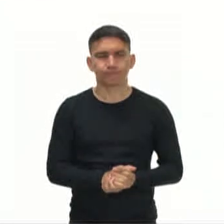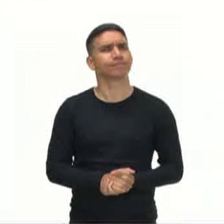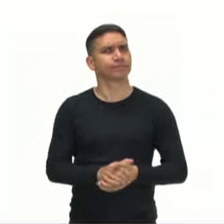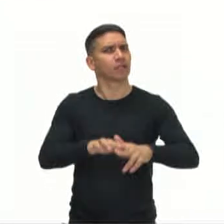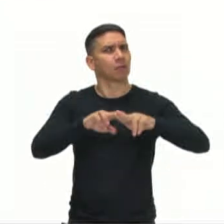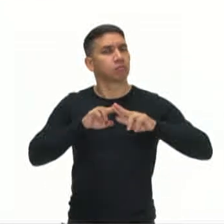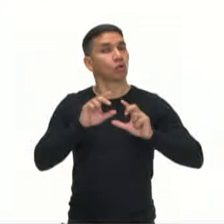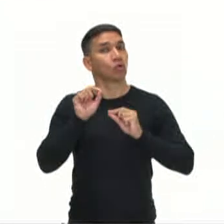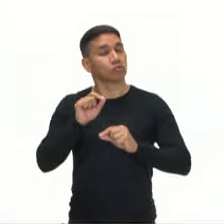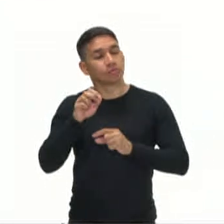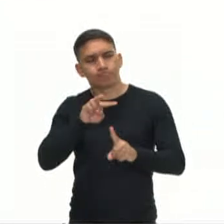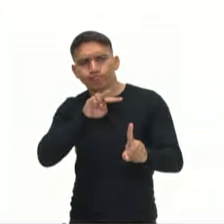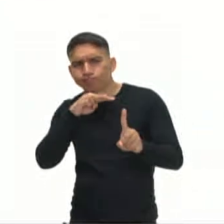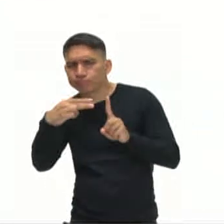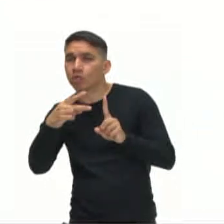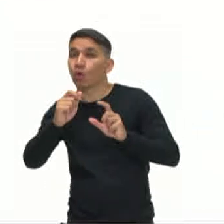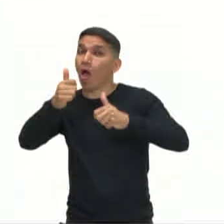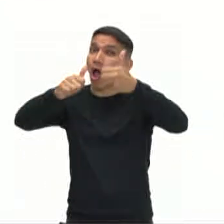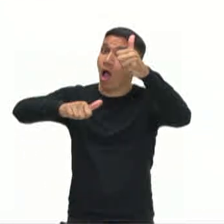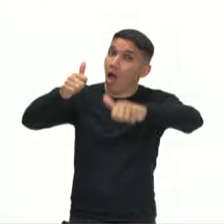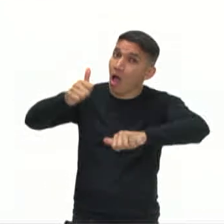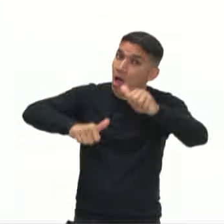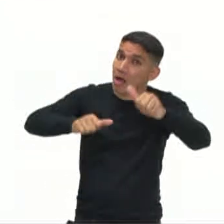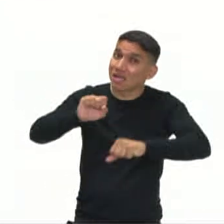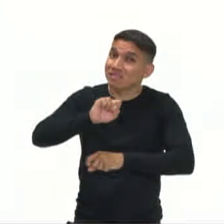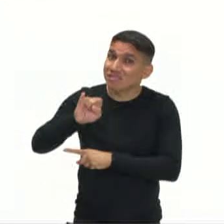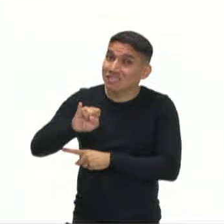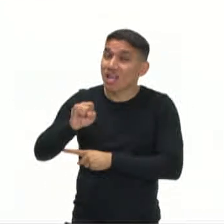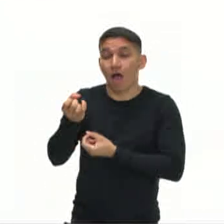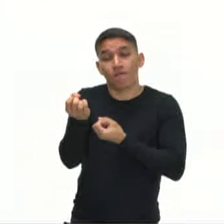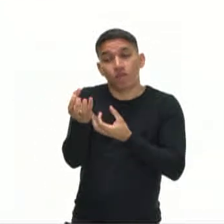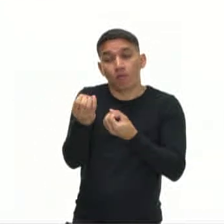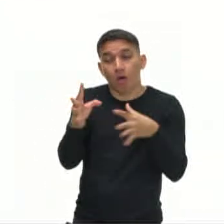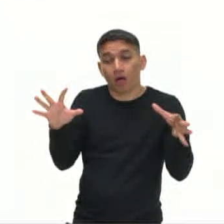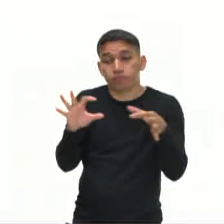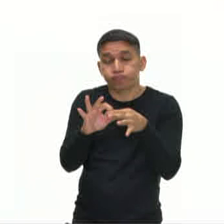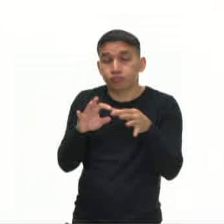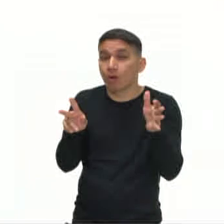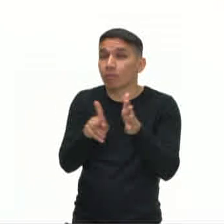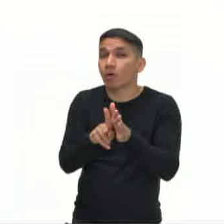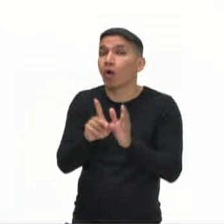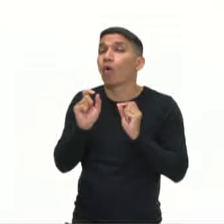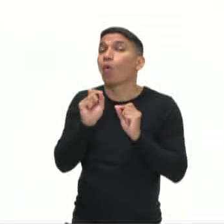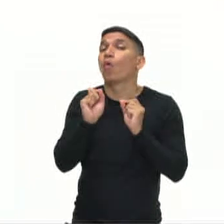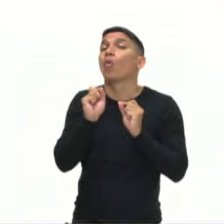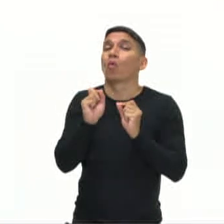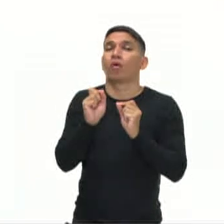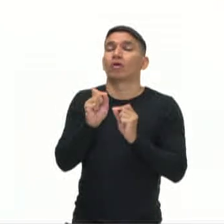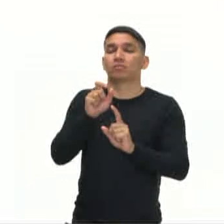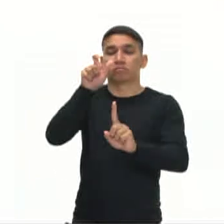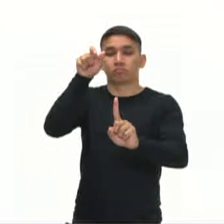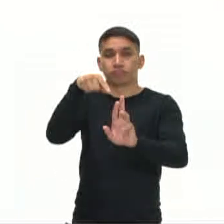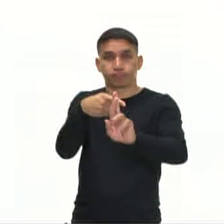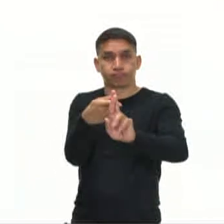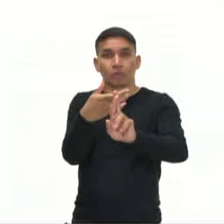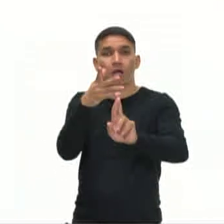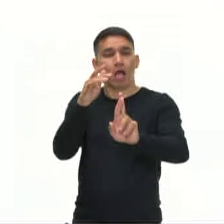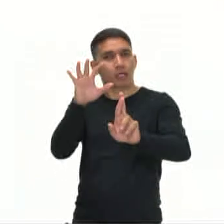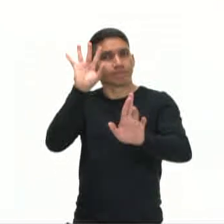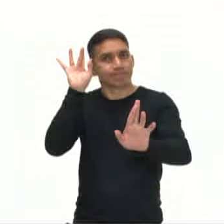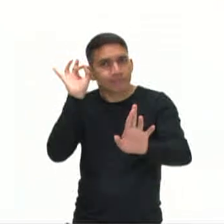é preciso verificar se a informação é vinculada de uma fonte confiável, como